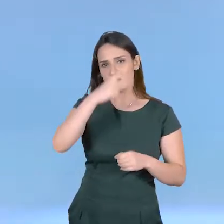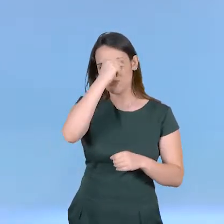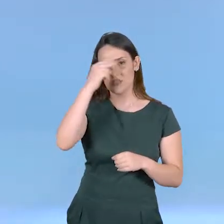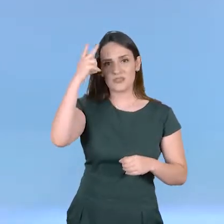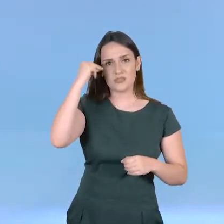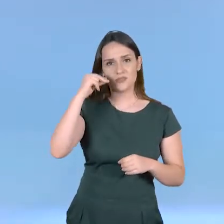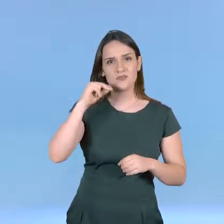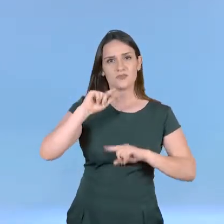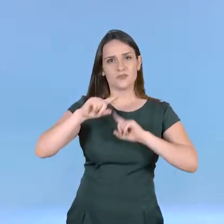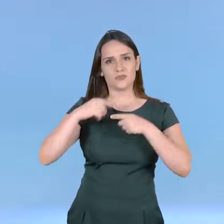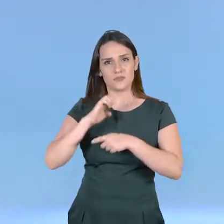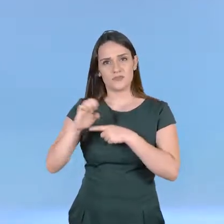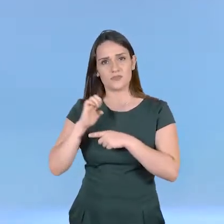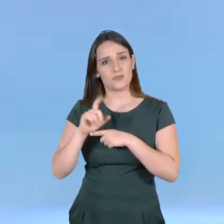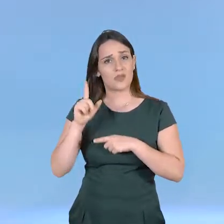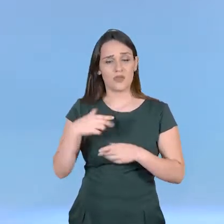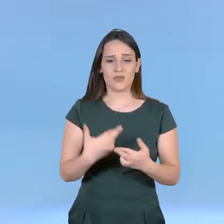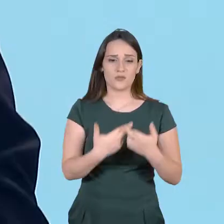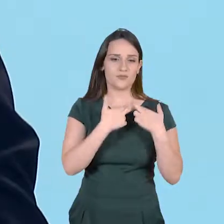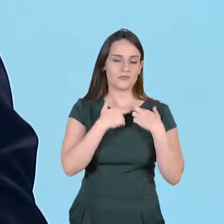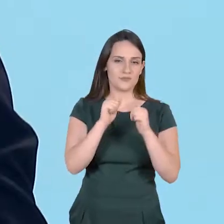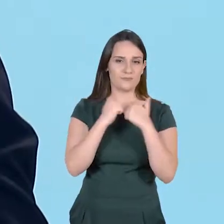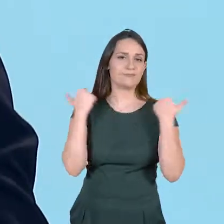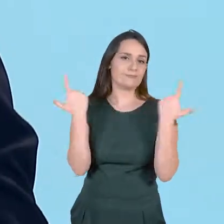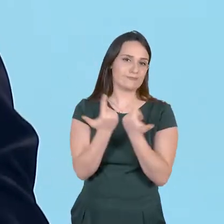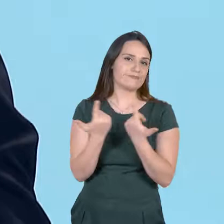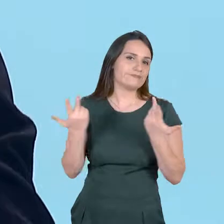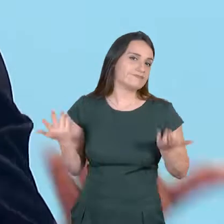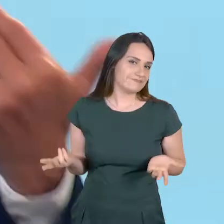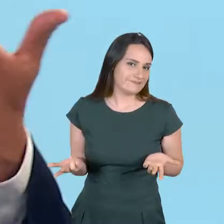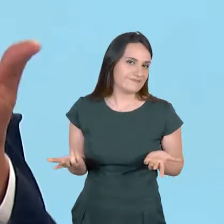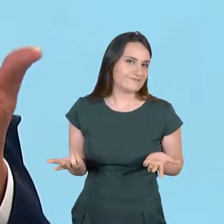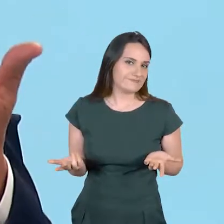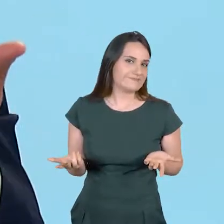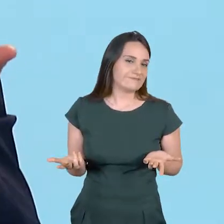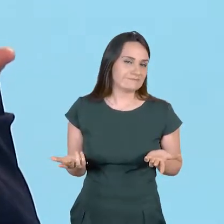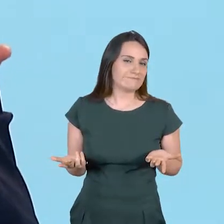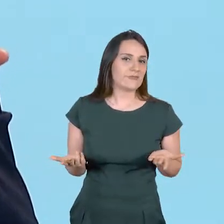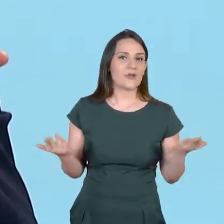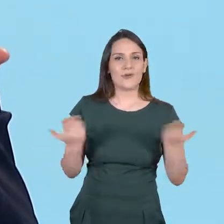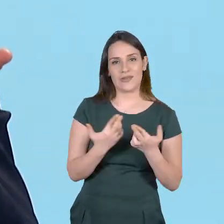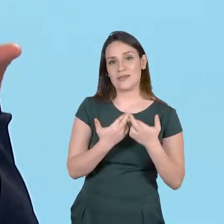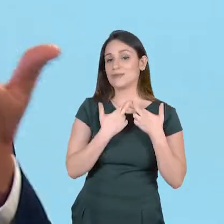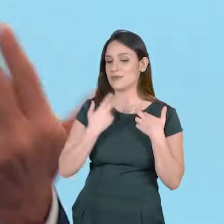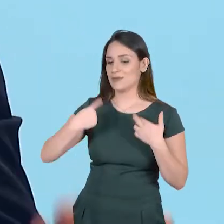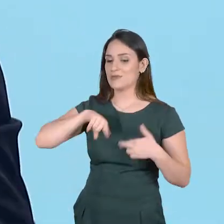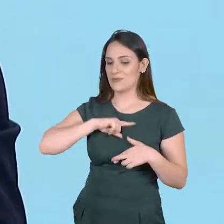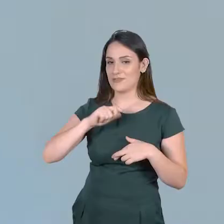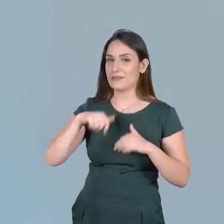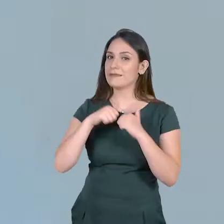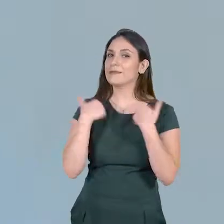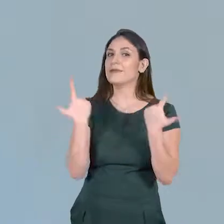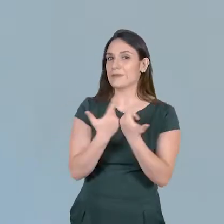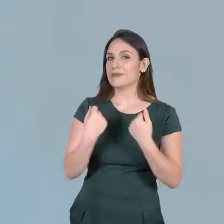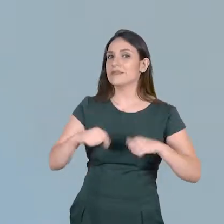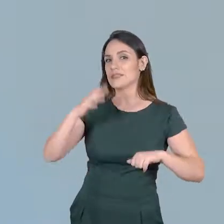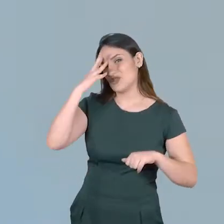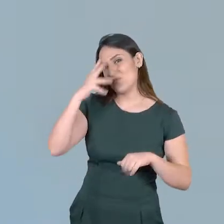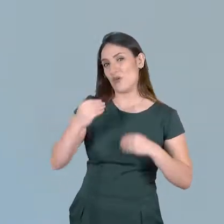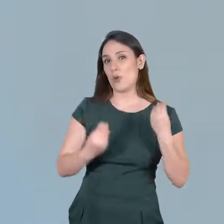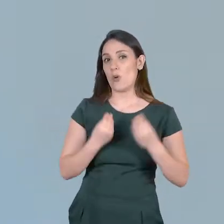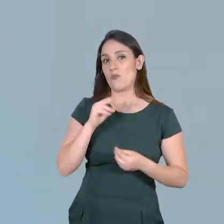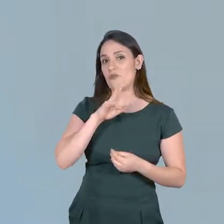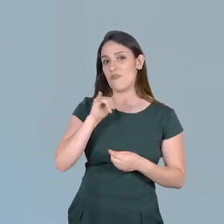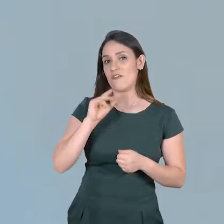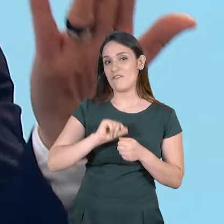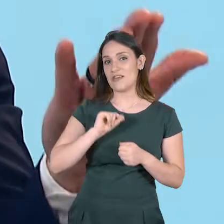essa responsabilidade para as assembleias legislativas, né? Então, vai sobrar para nós aqui no estado essa discussão